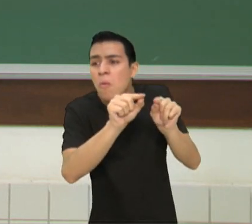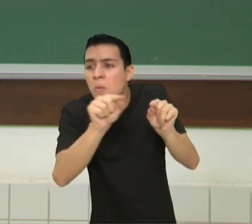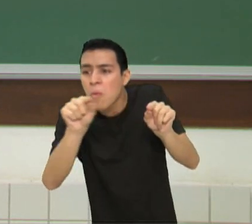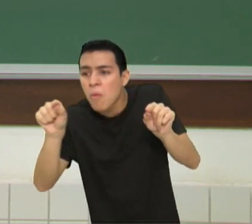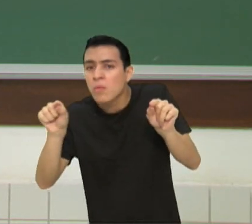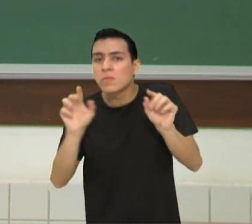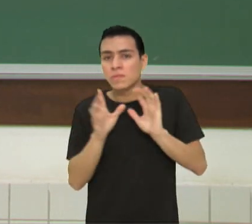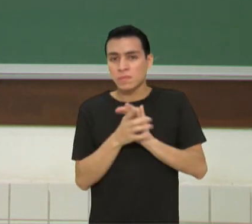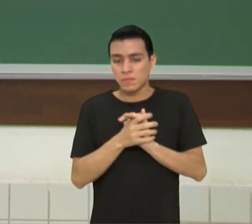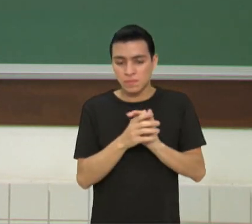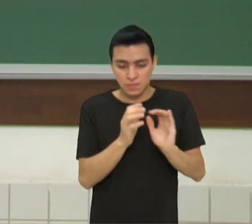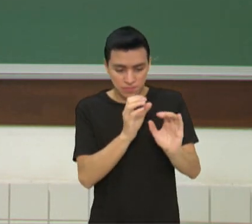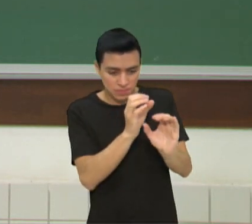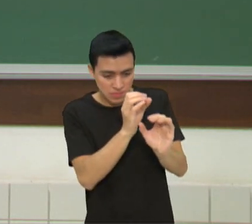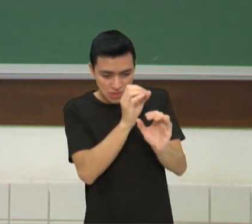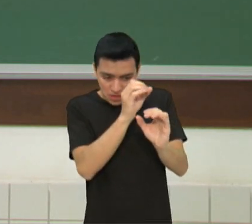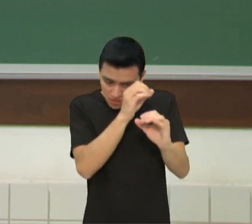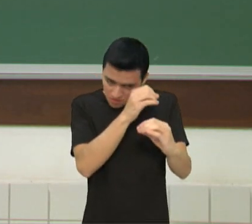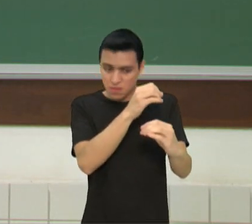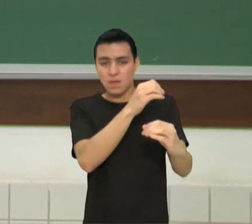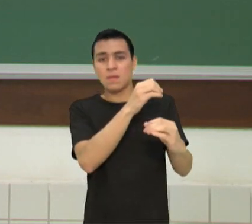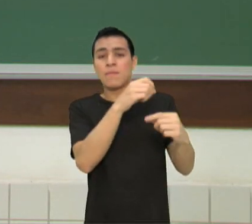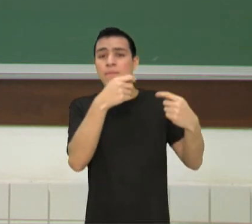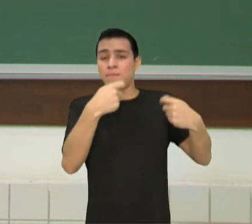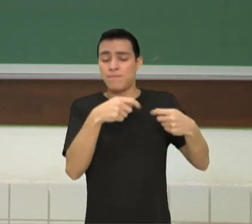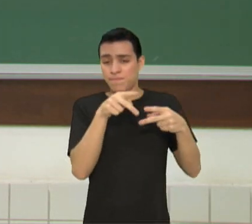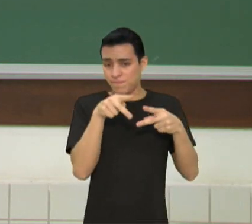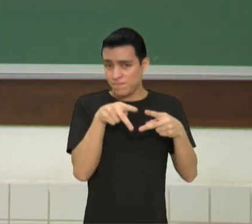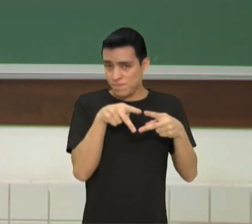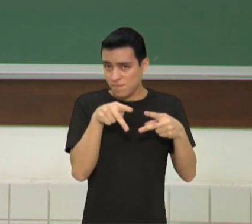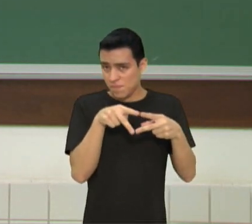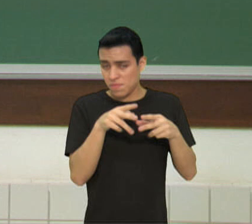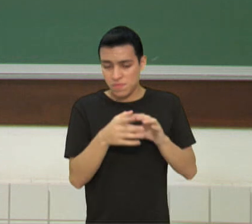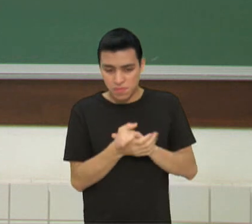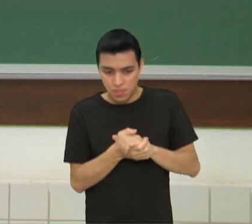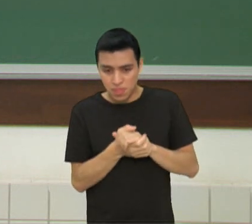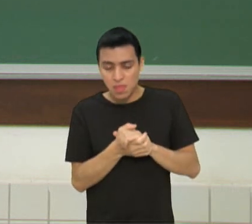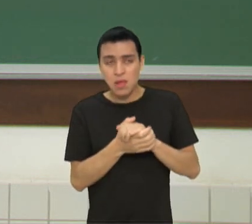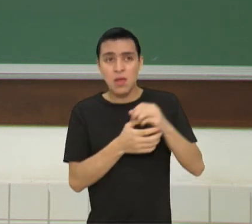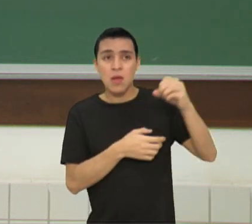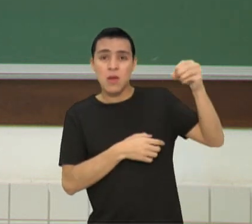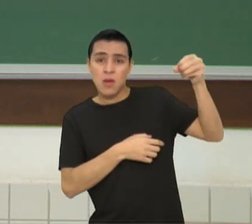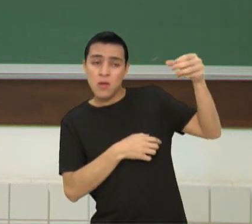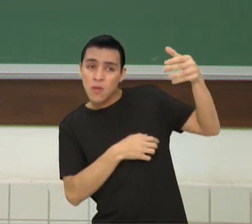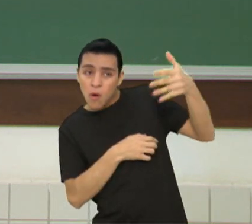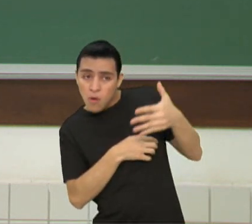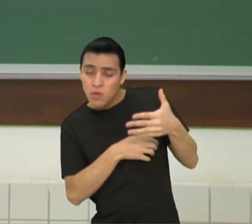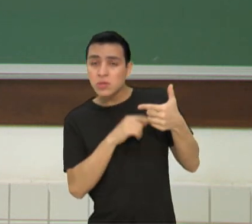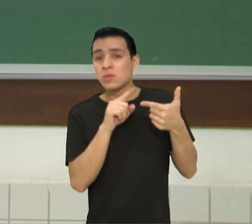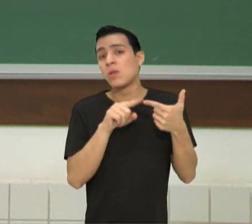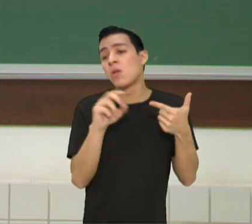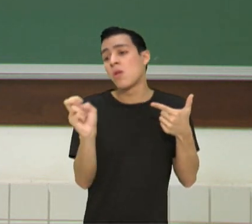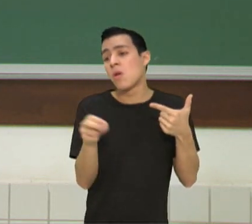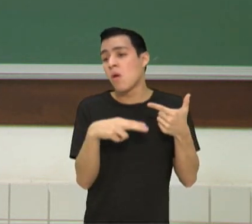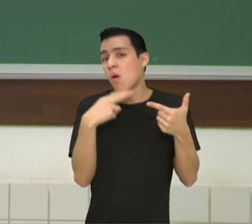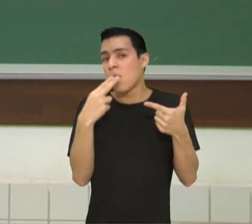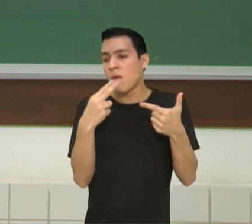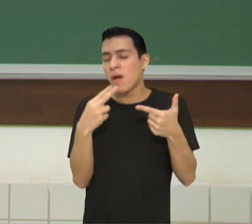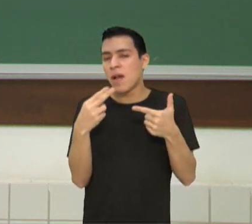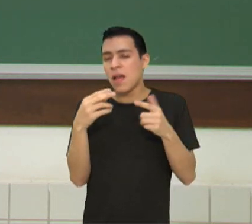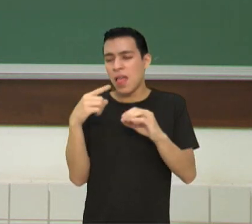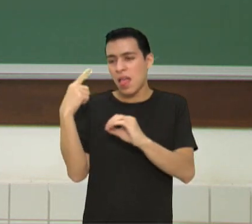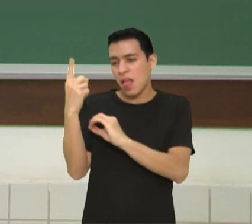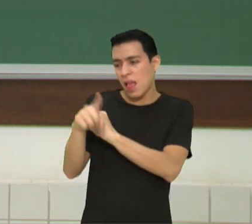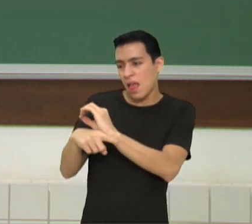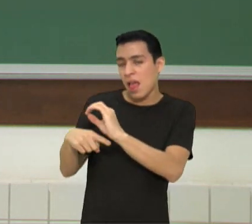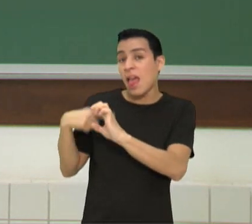lá. A microscopia ela depende de dois fenômenos, ou luz ou um elétron.